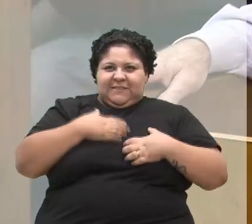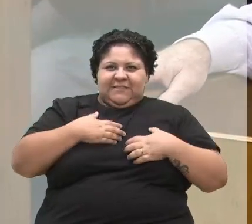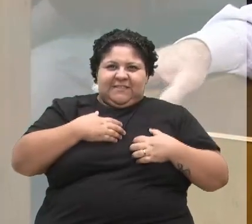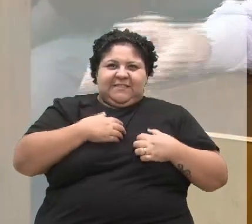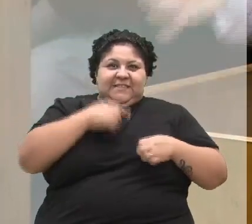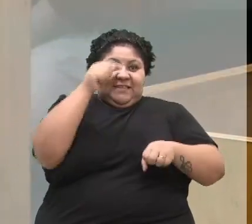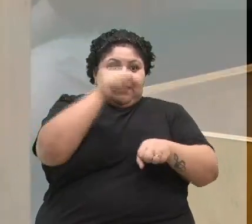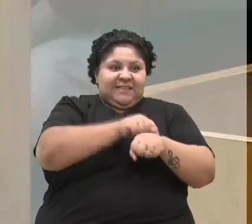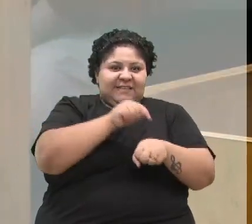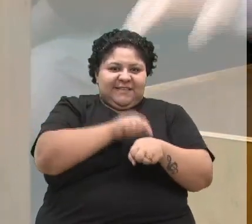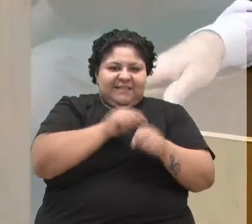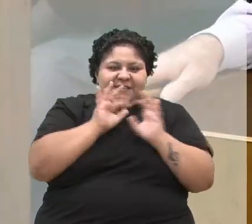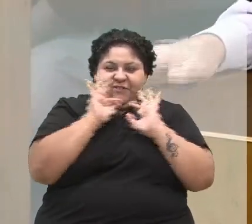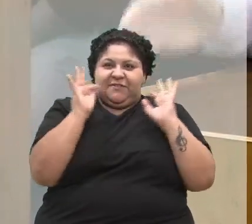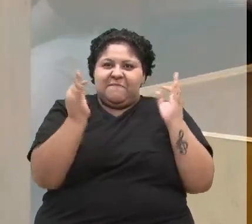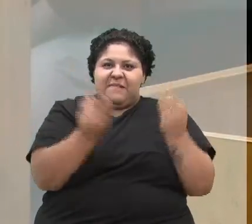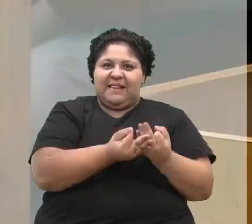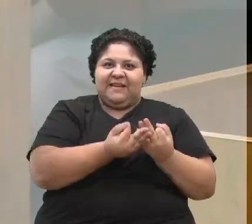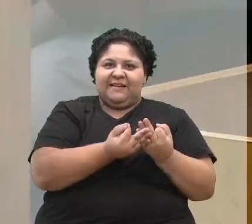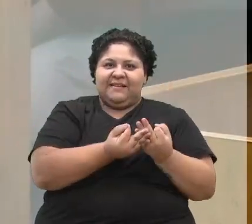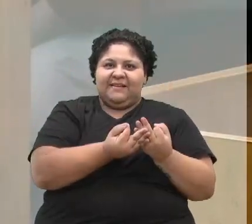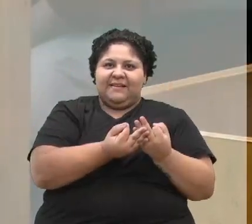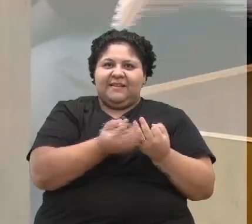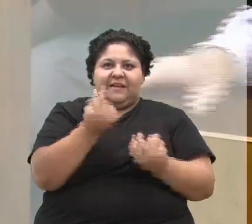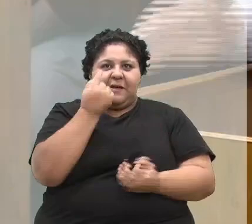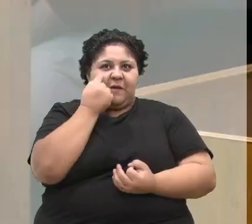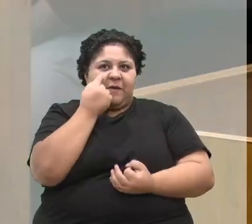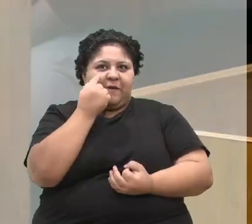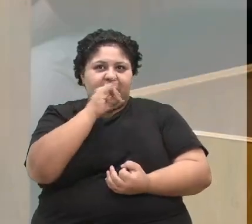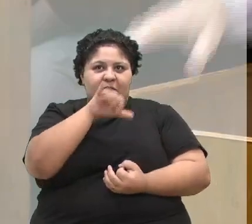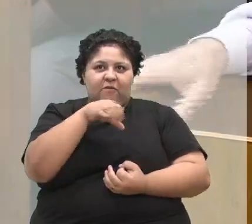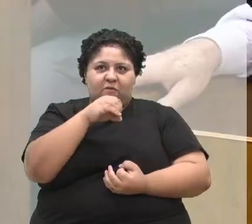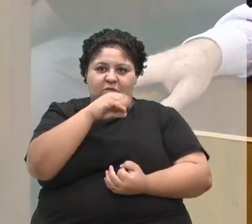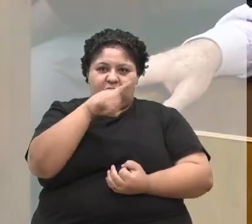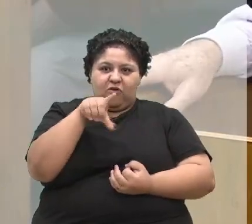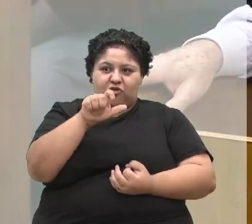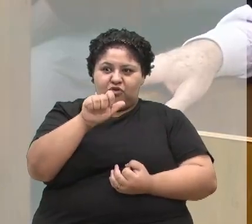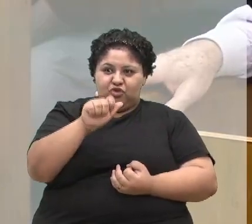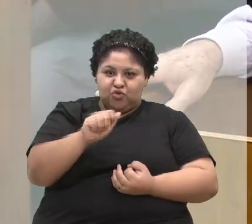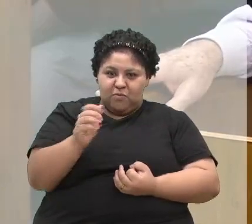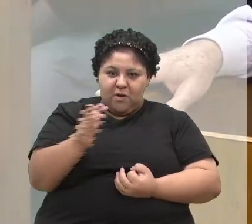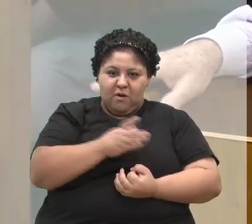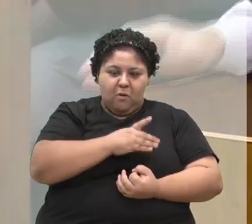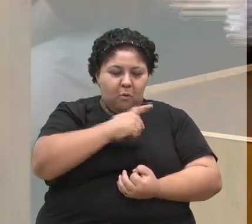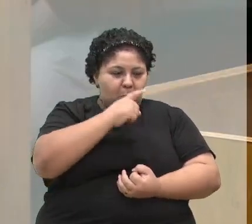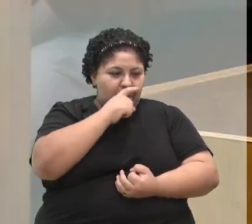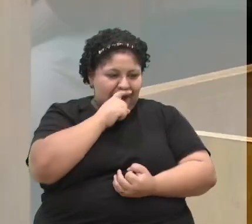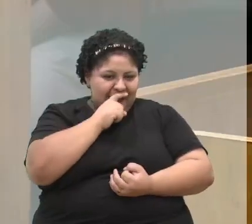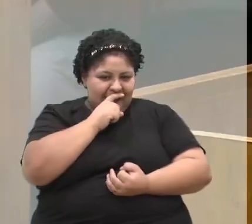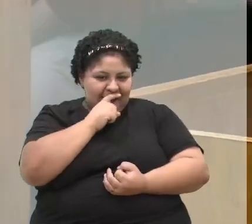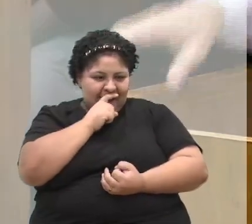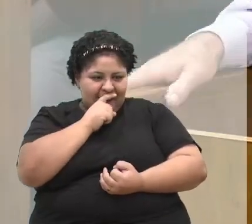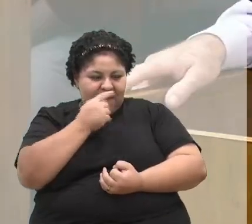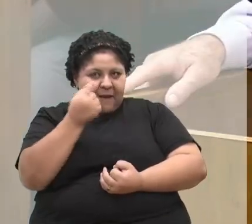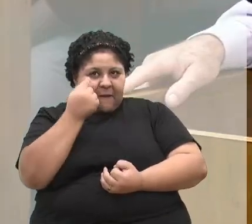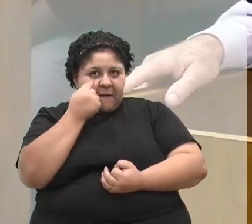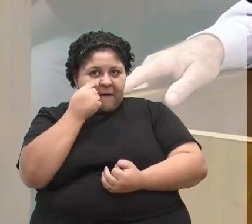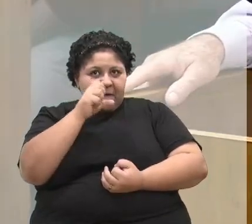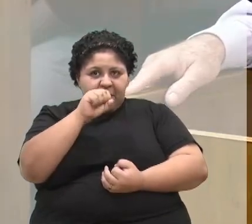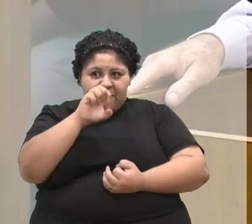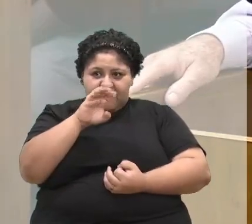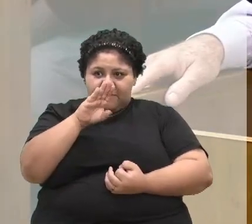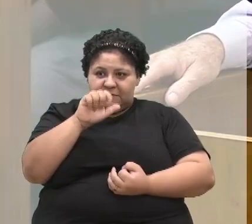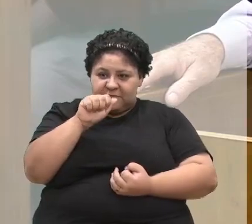momento. Os familiares, aqui eu vejo o Joãozinho Andrade, pai do Joelcio, vendo o Sebastião